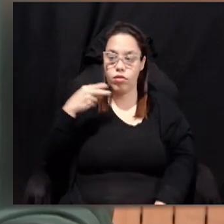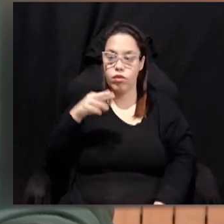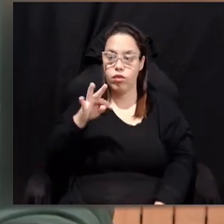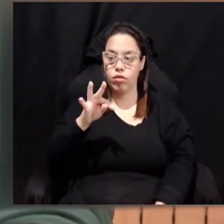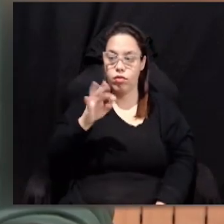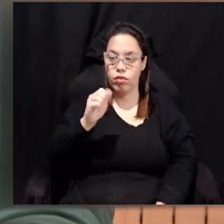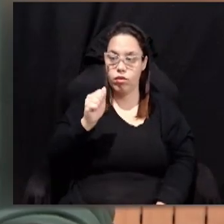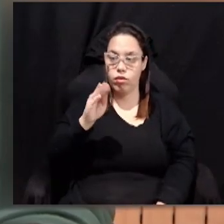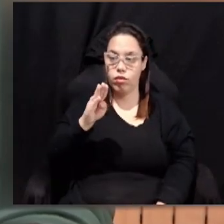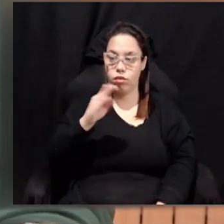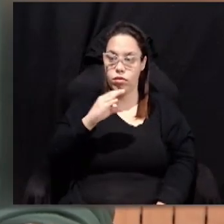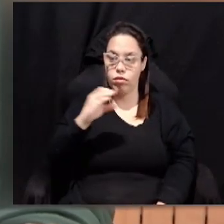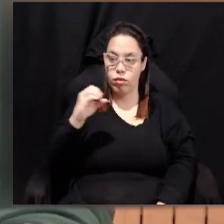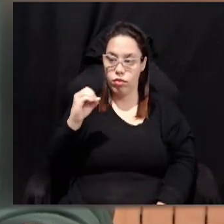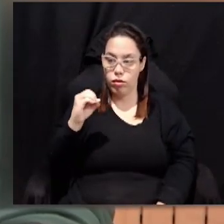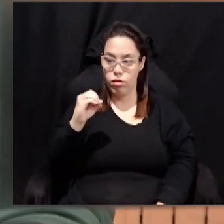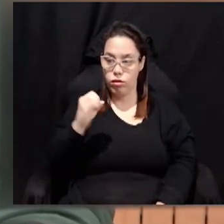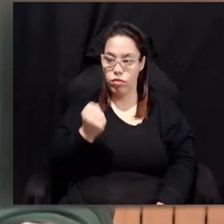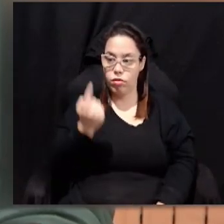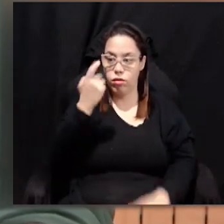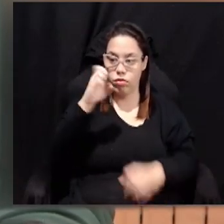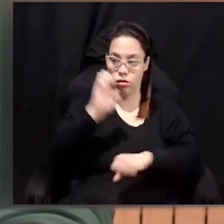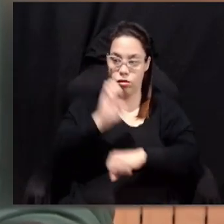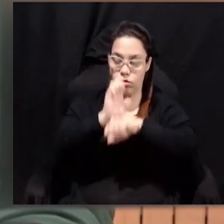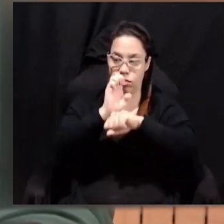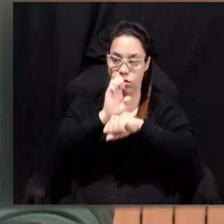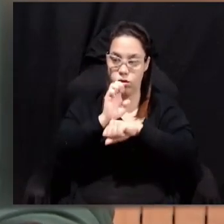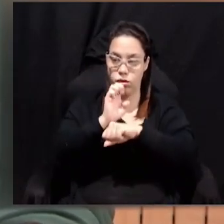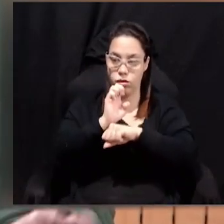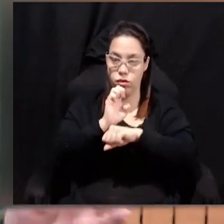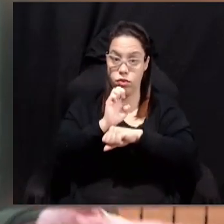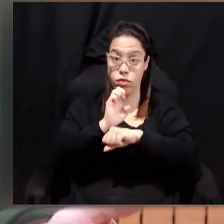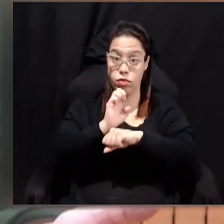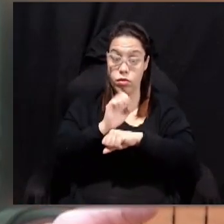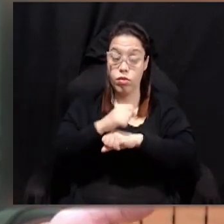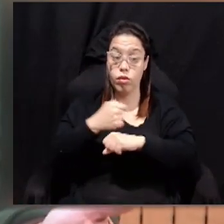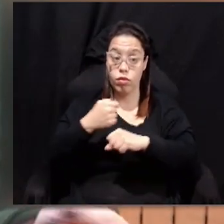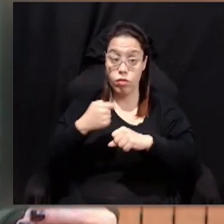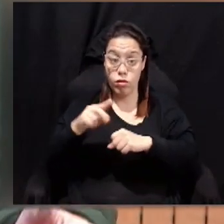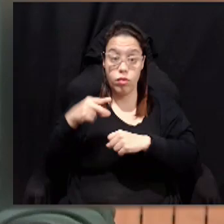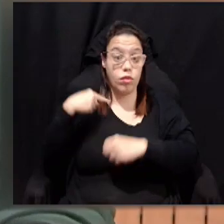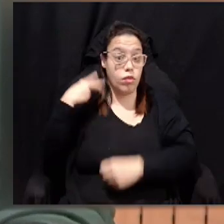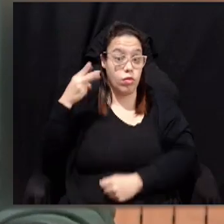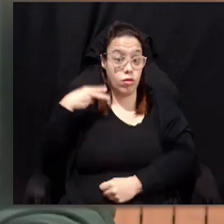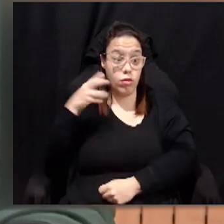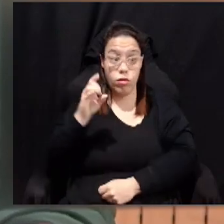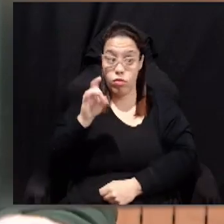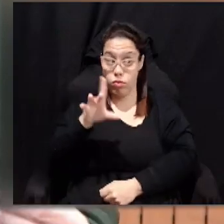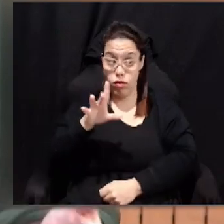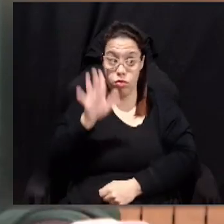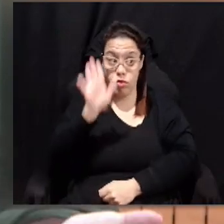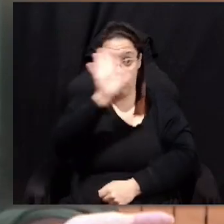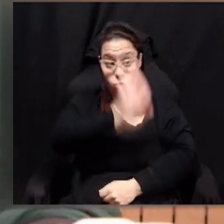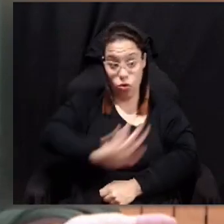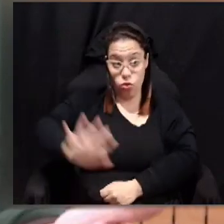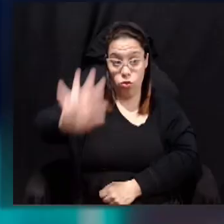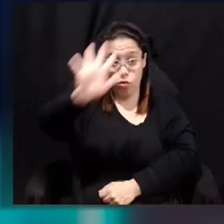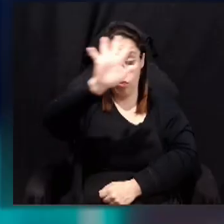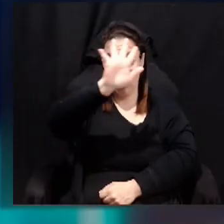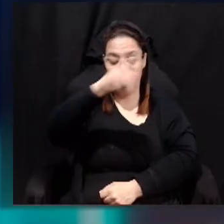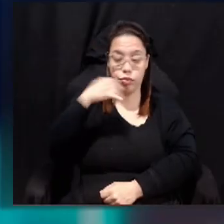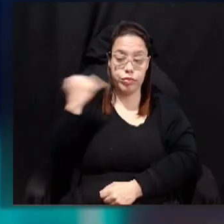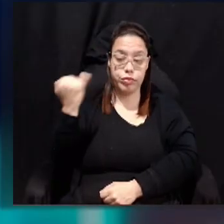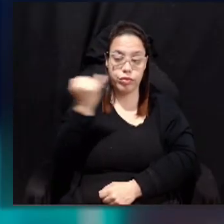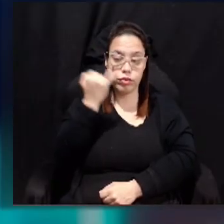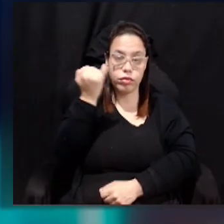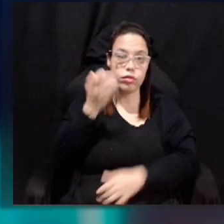primeiro estado a lançar essa política, né? A gente só tinha a política nacional, e a importância disso. E